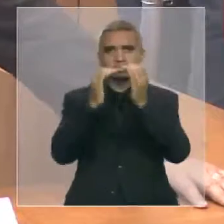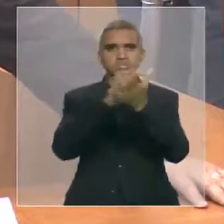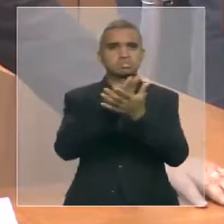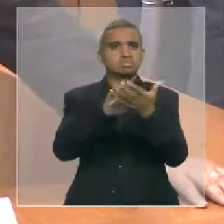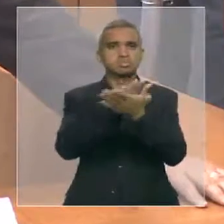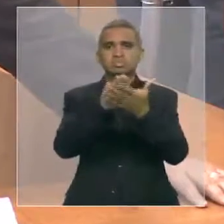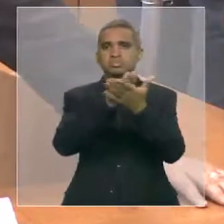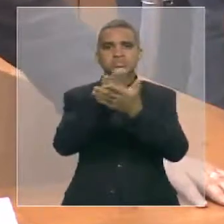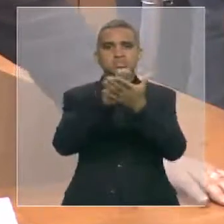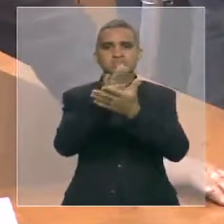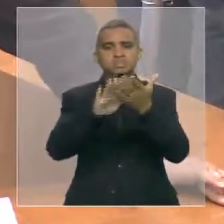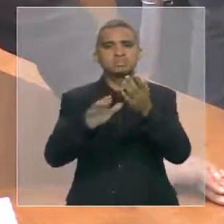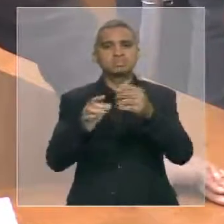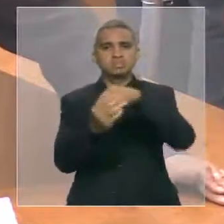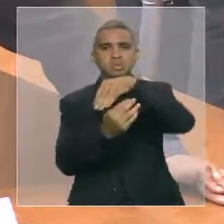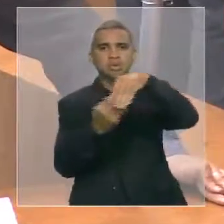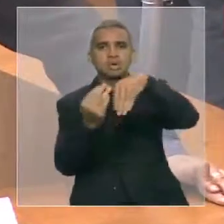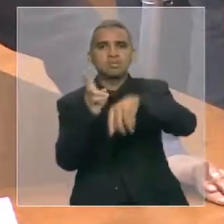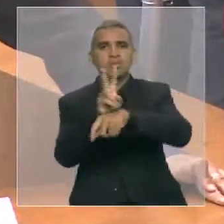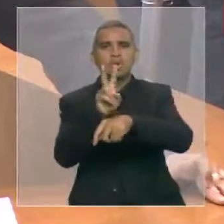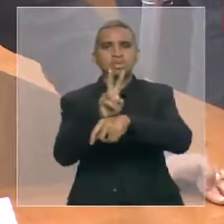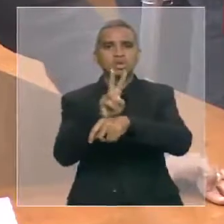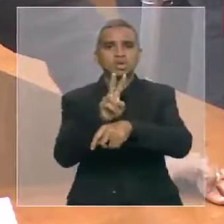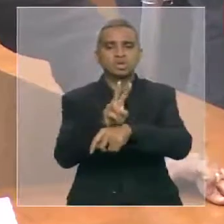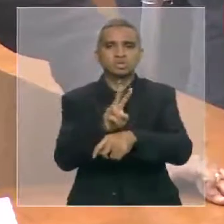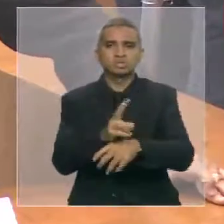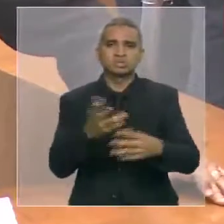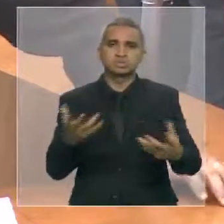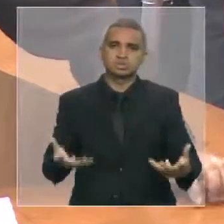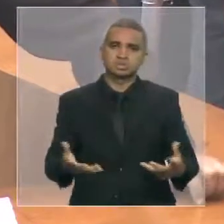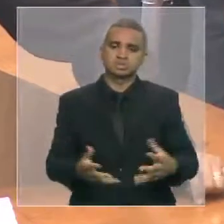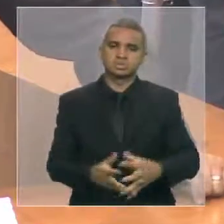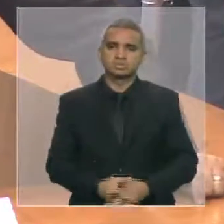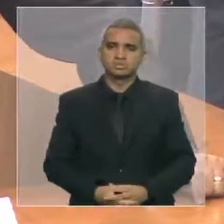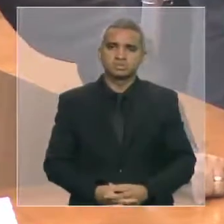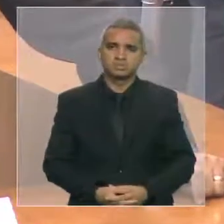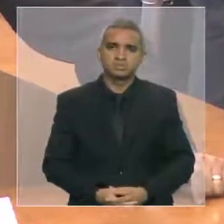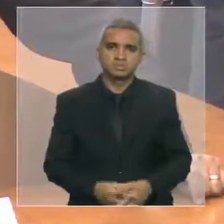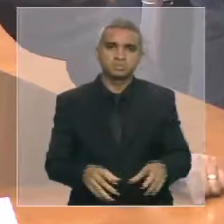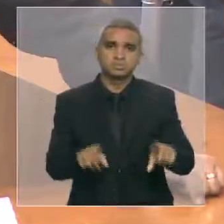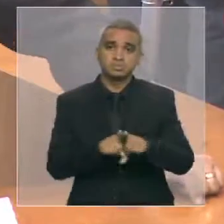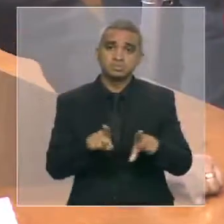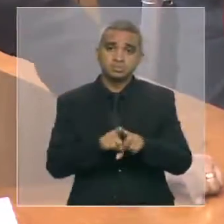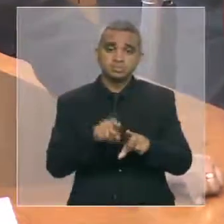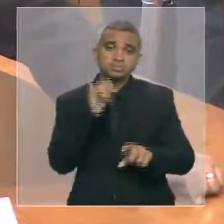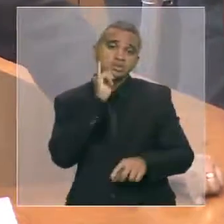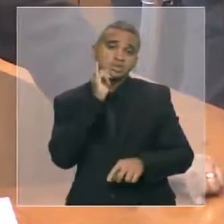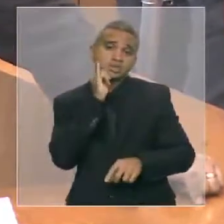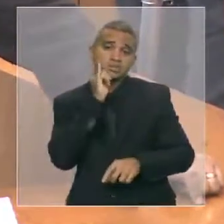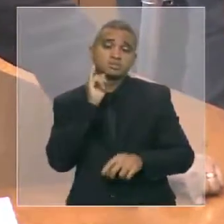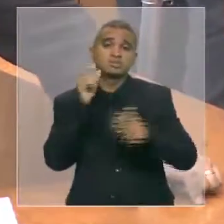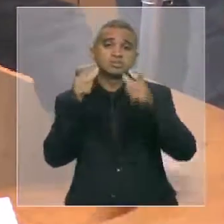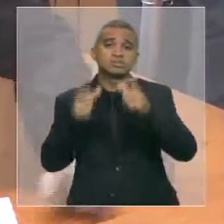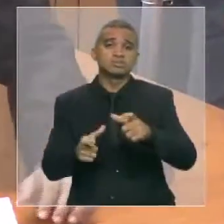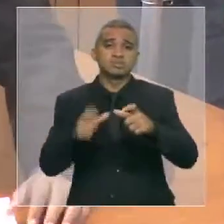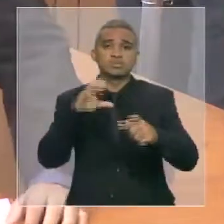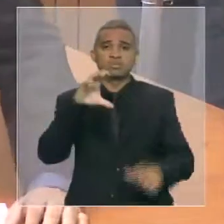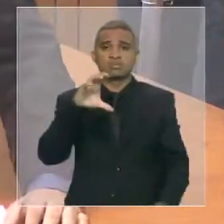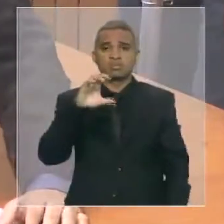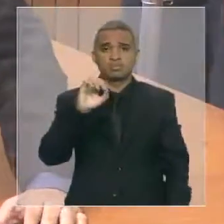e não tem uma segurança eficiente, sobretudo quando, exemplo de Colinas, poucos dias